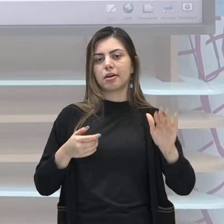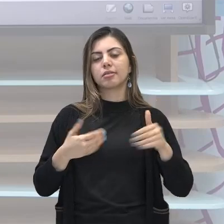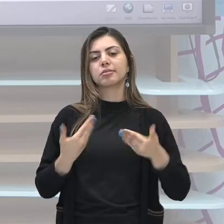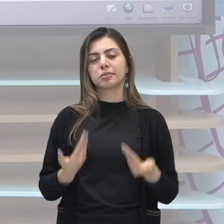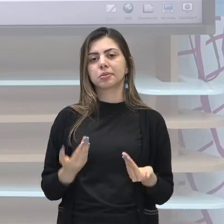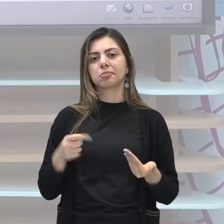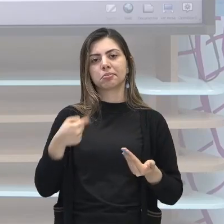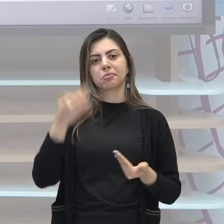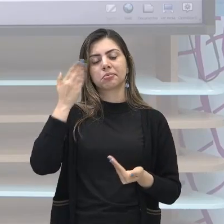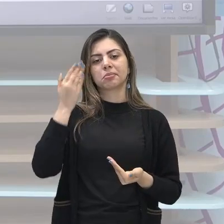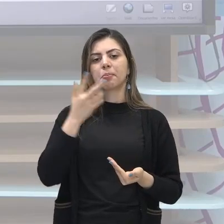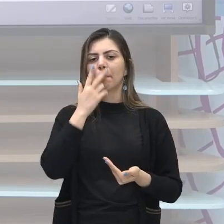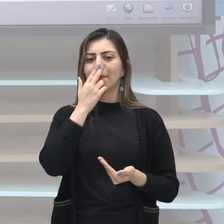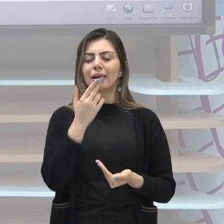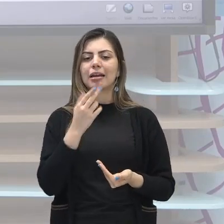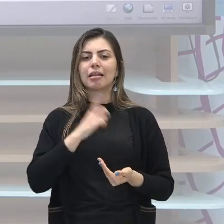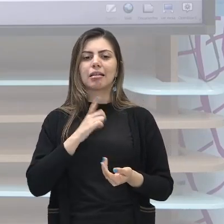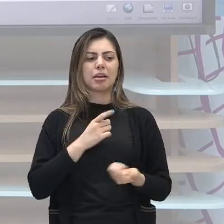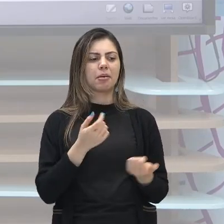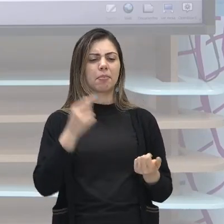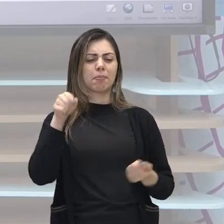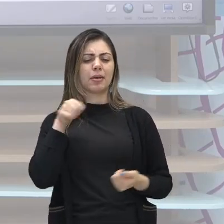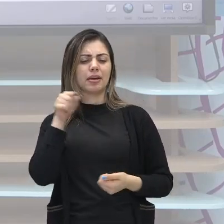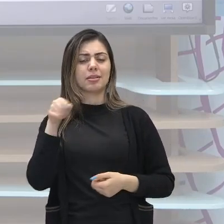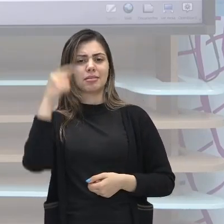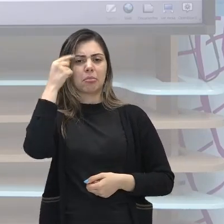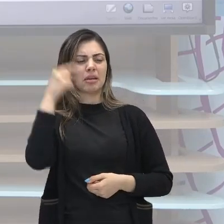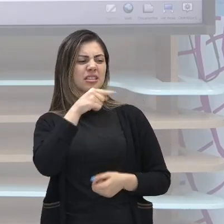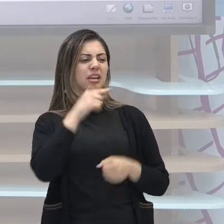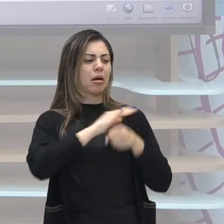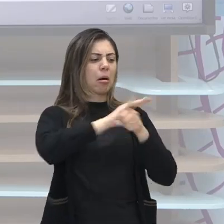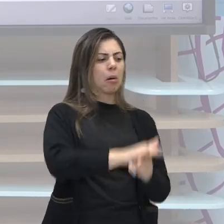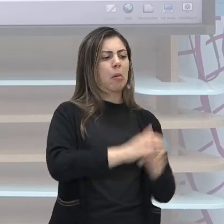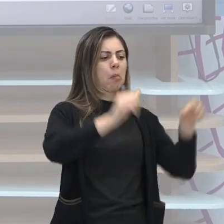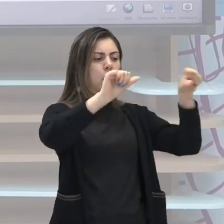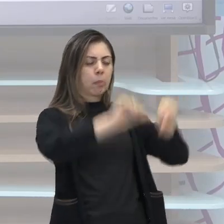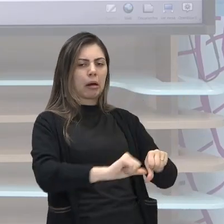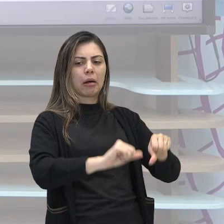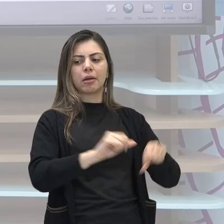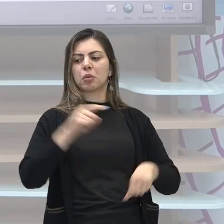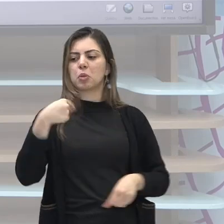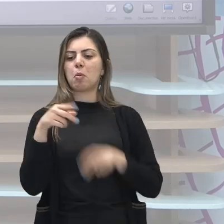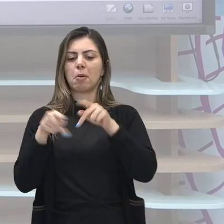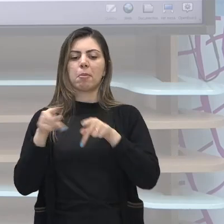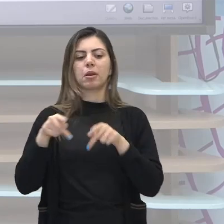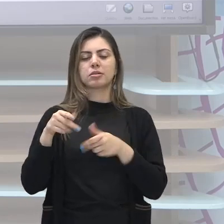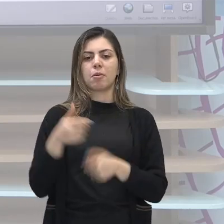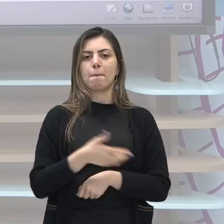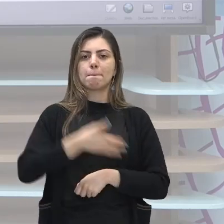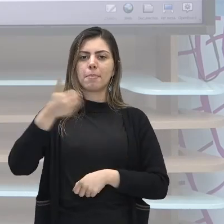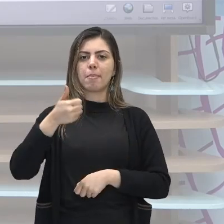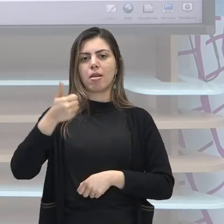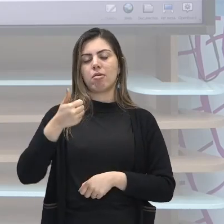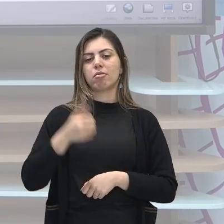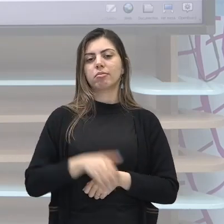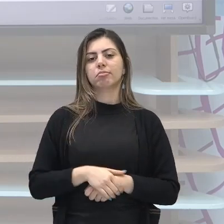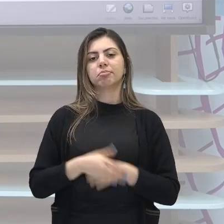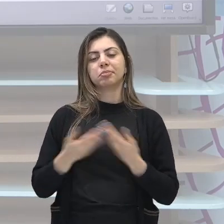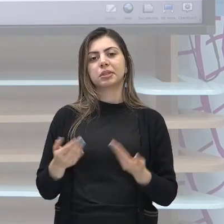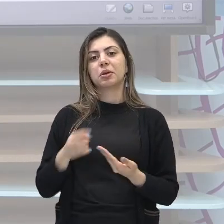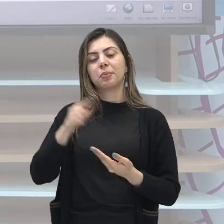modo geral, sendo o quê? Suprimidos, abafados por uma visão que